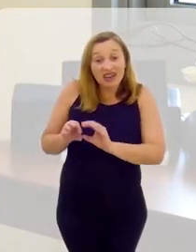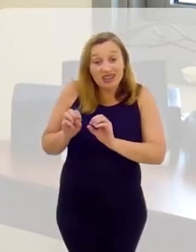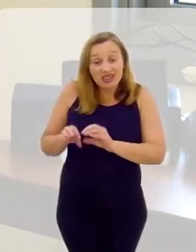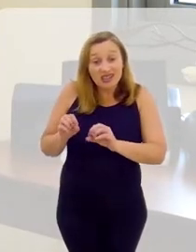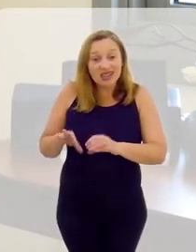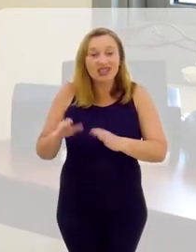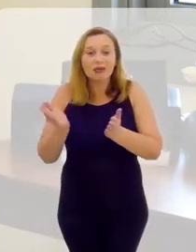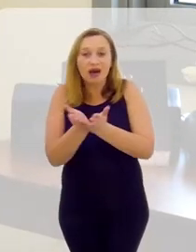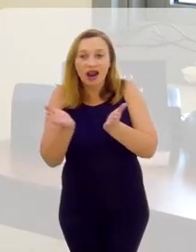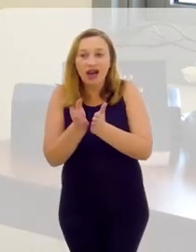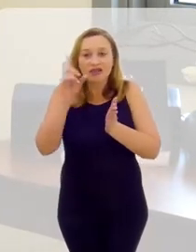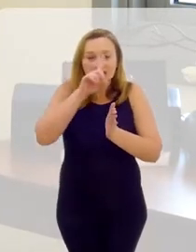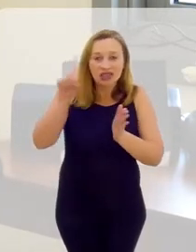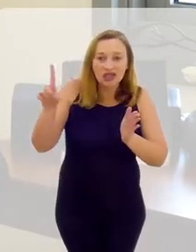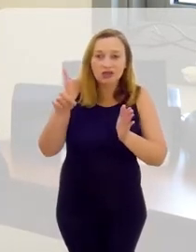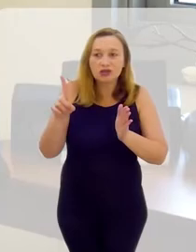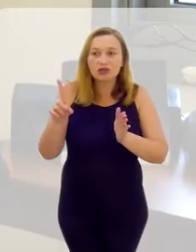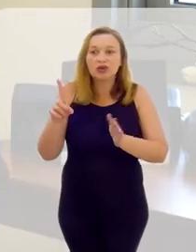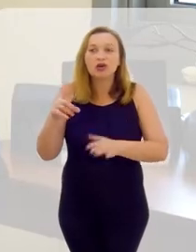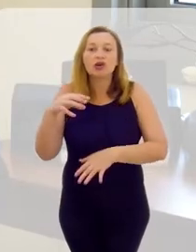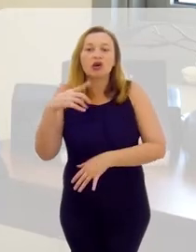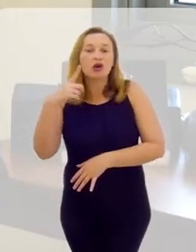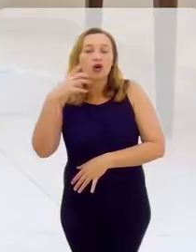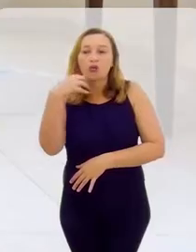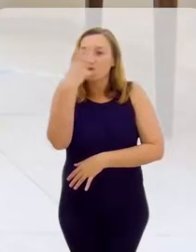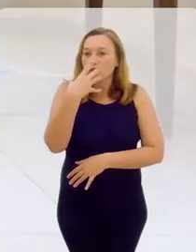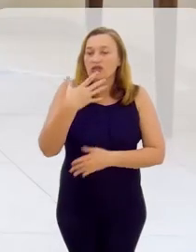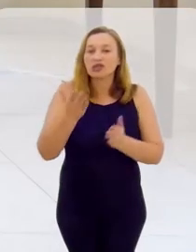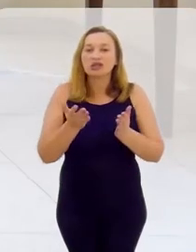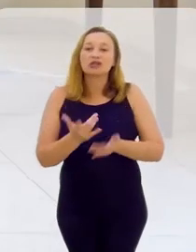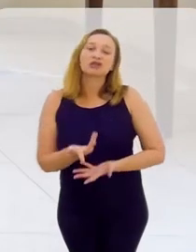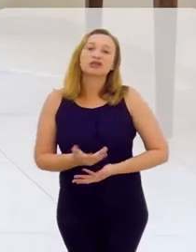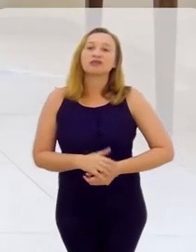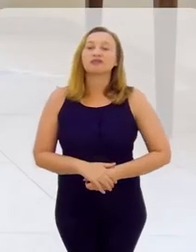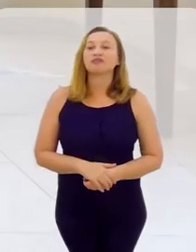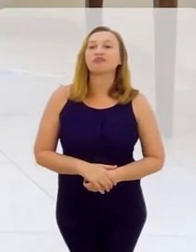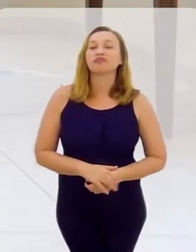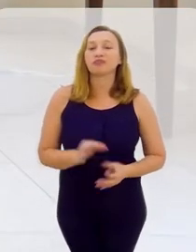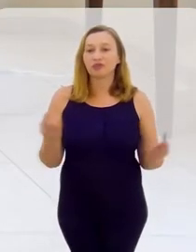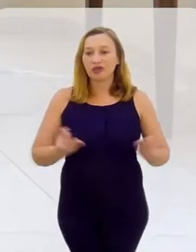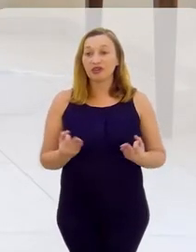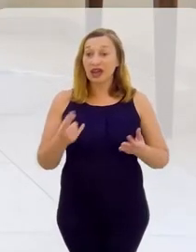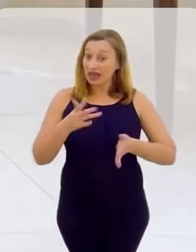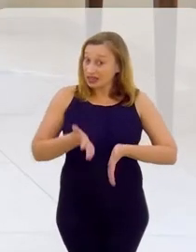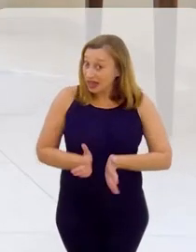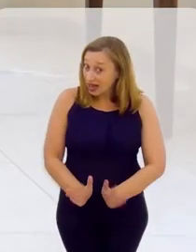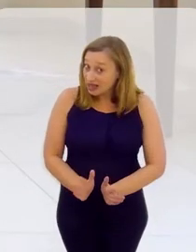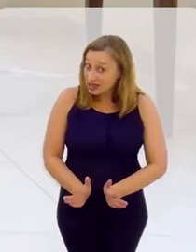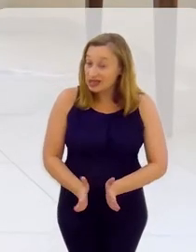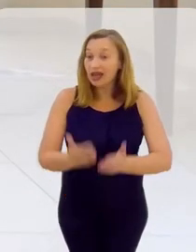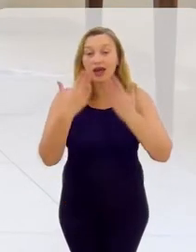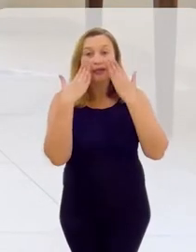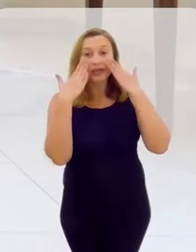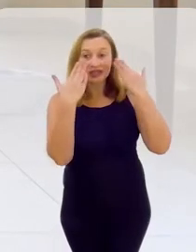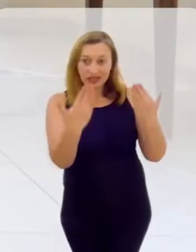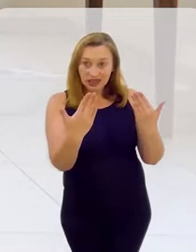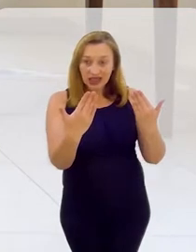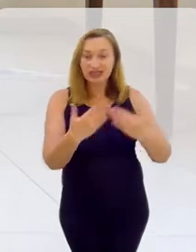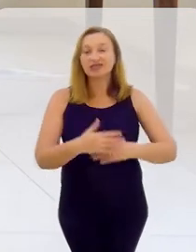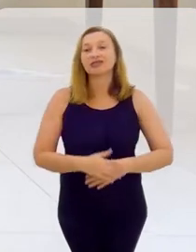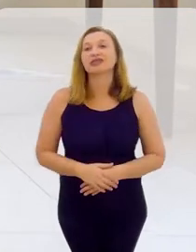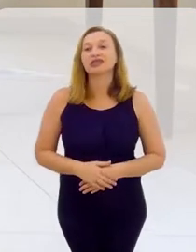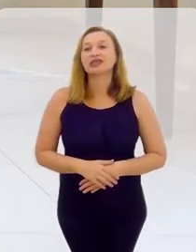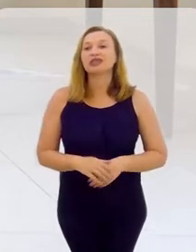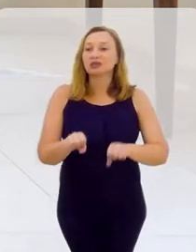ambiente de um membro da igreja em seu lar. Perfeita, perfeita. E aí ela nasce, ela é